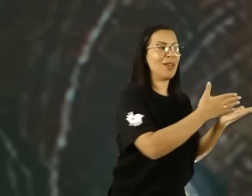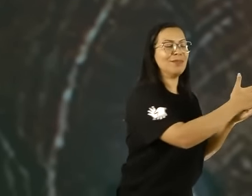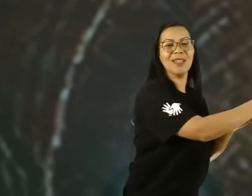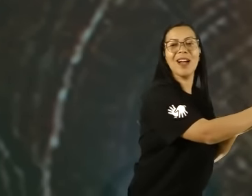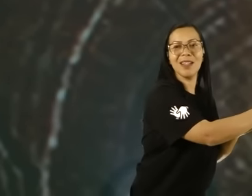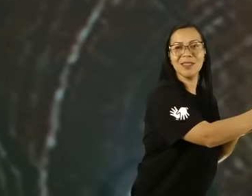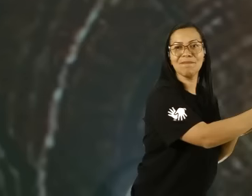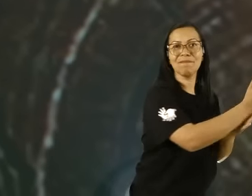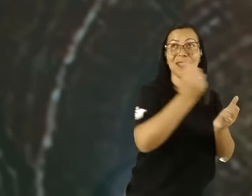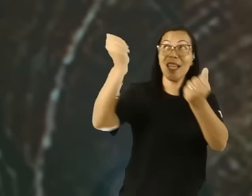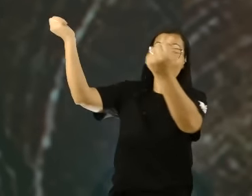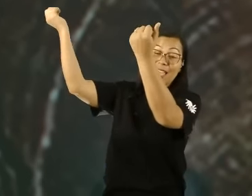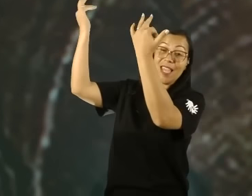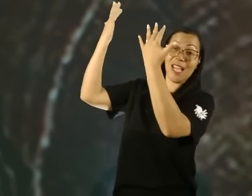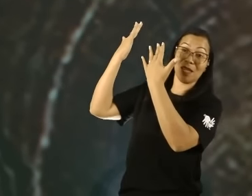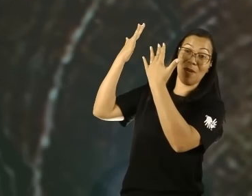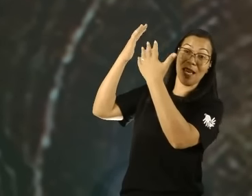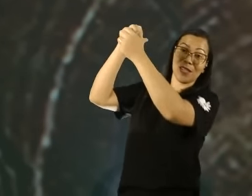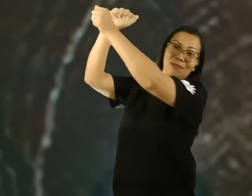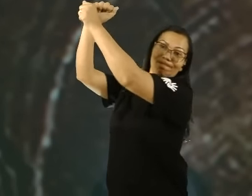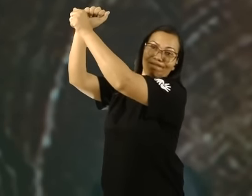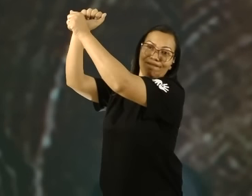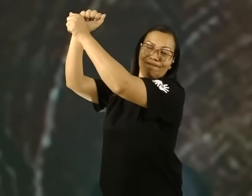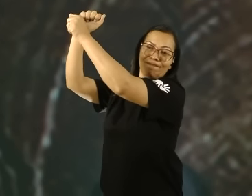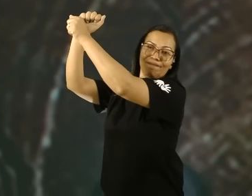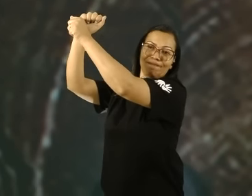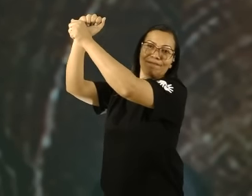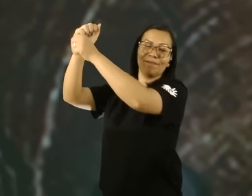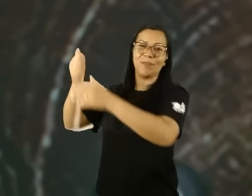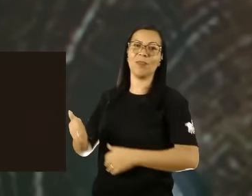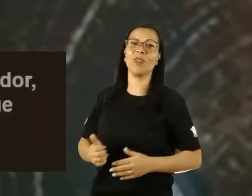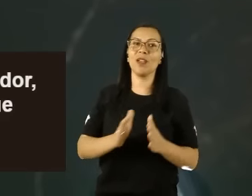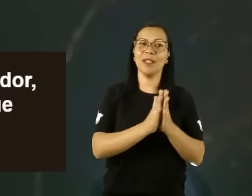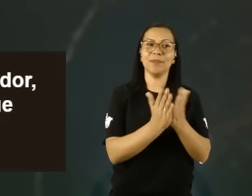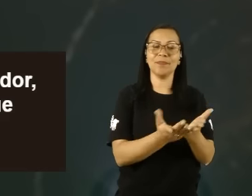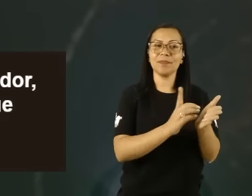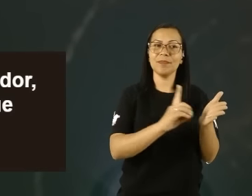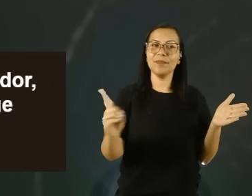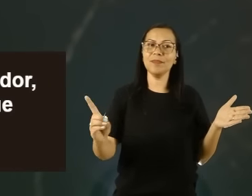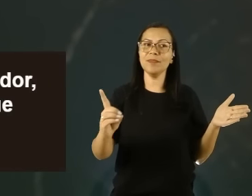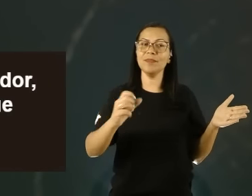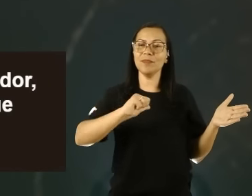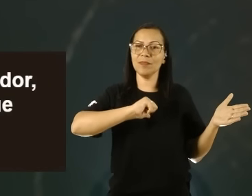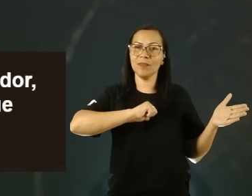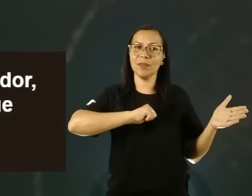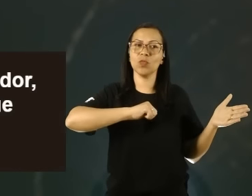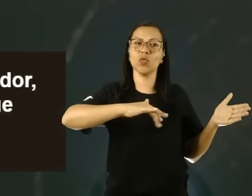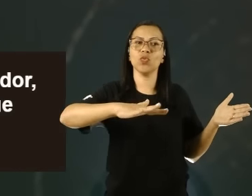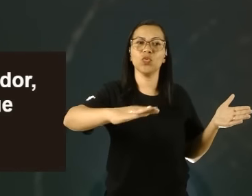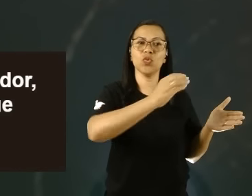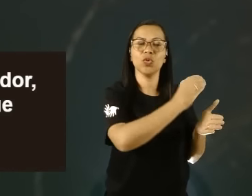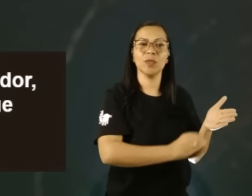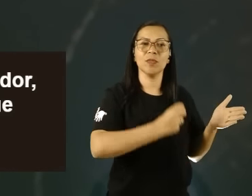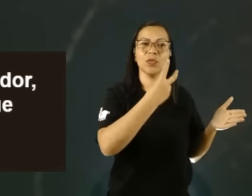seguinte, e restituí-vos-ei, Joel 2,25, e restituí-vos-ei os anos, e vou compensar vocês